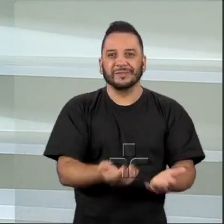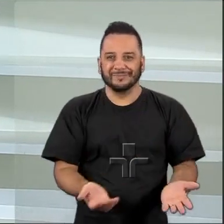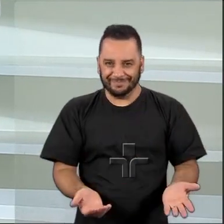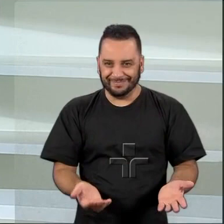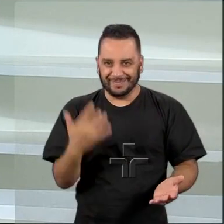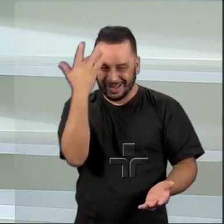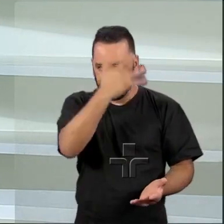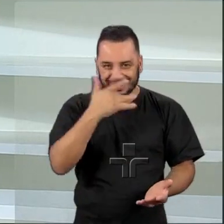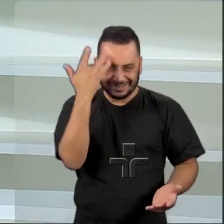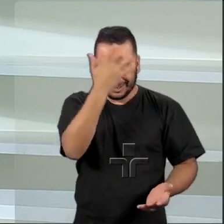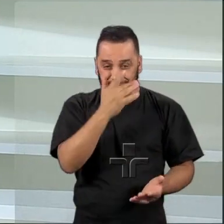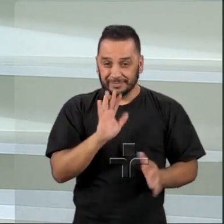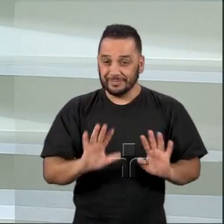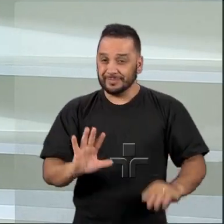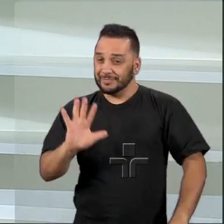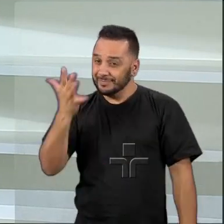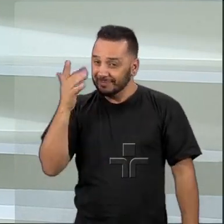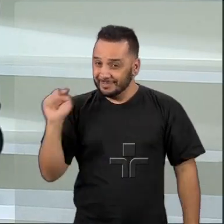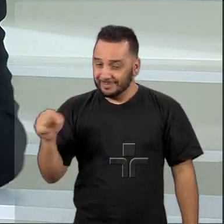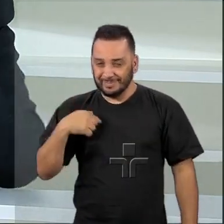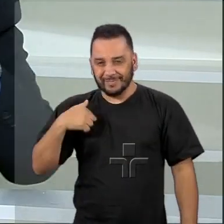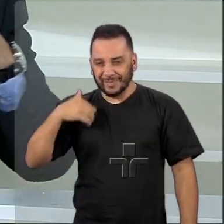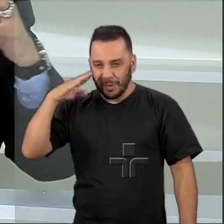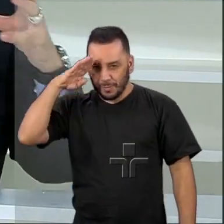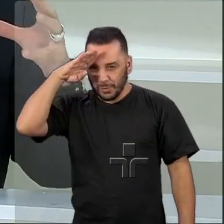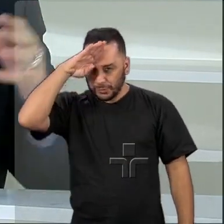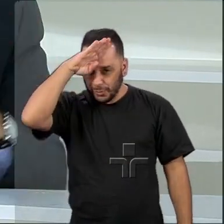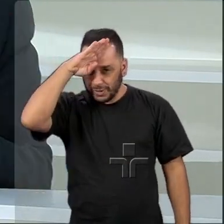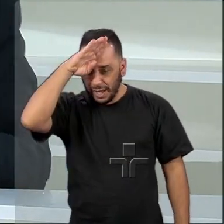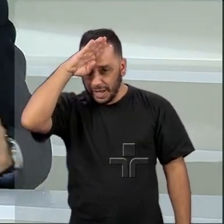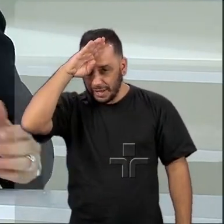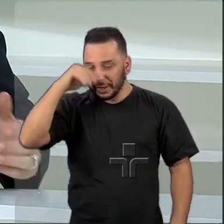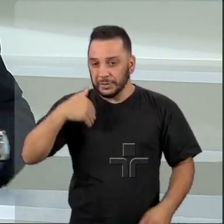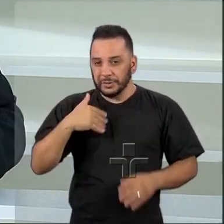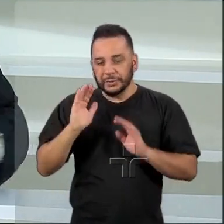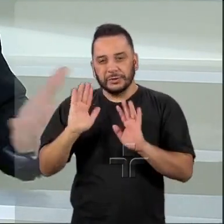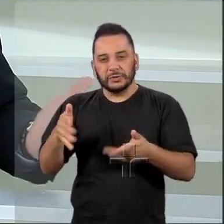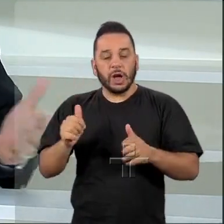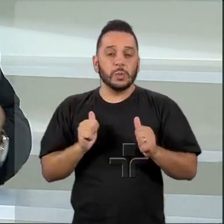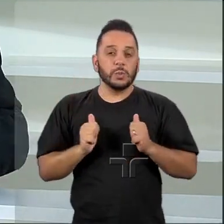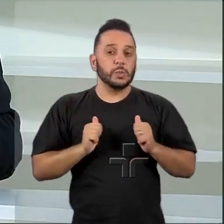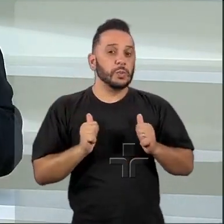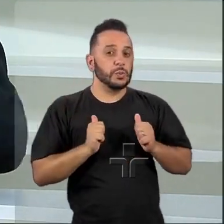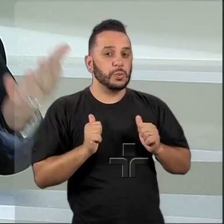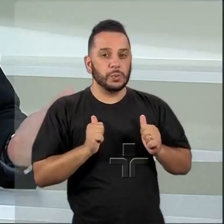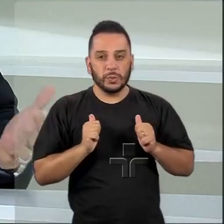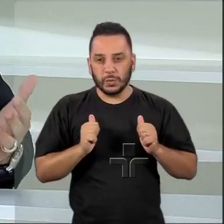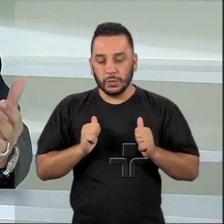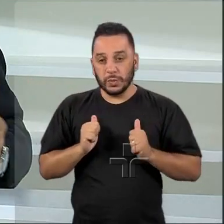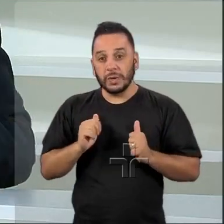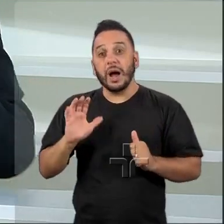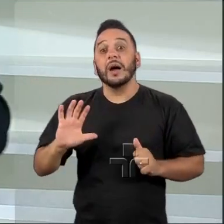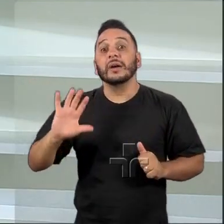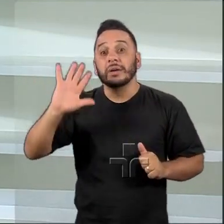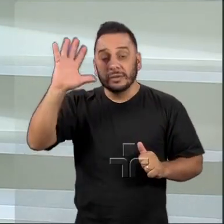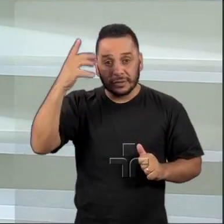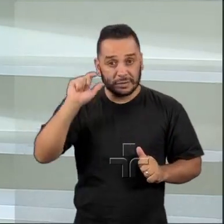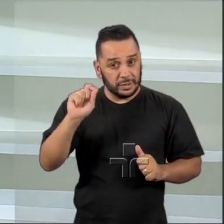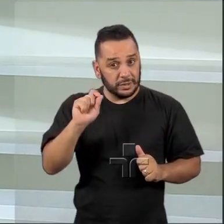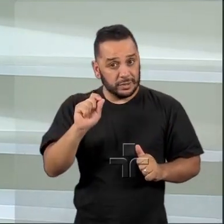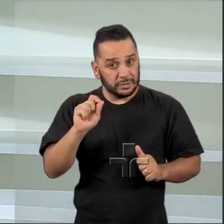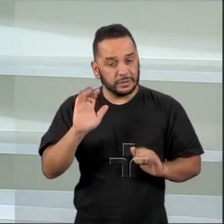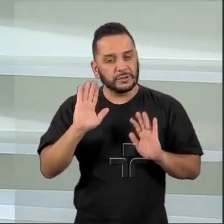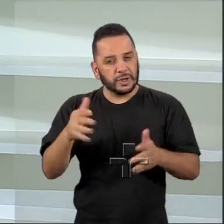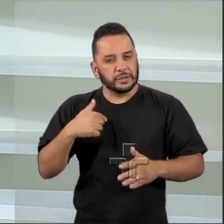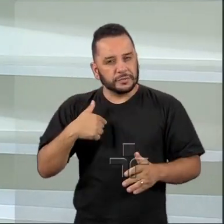Bolsonaro, no debate, ele passa ao largo. E aí, a fortuna, né?